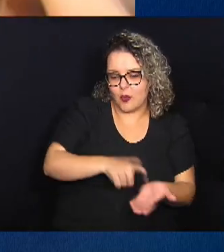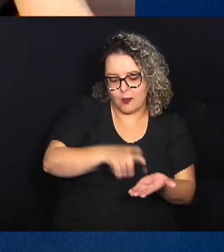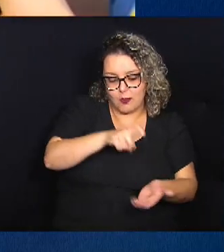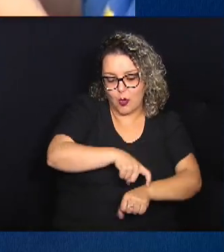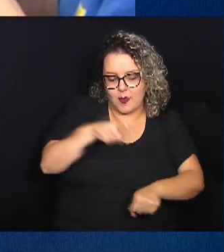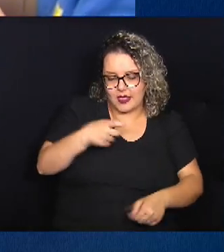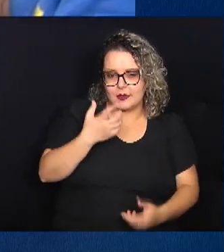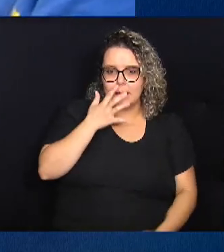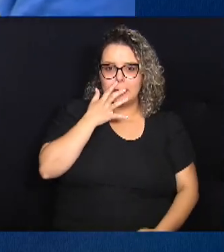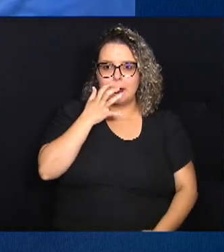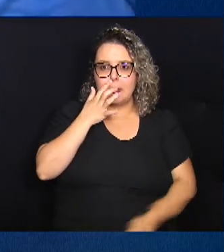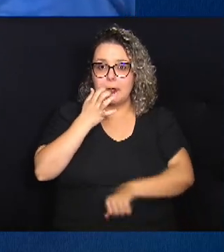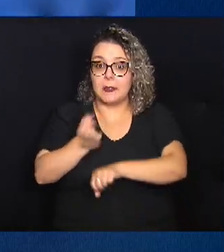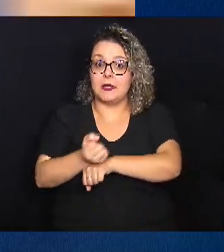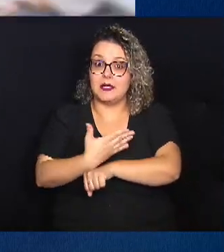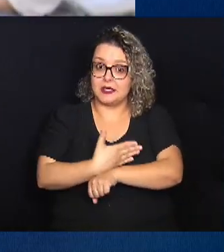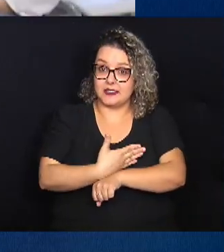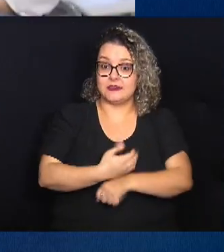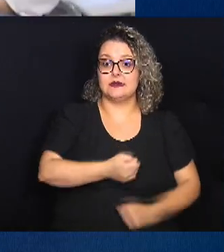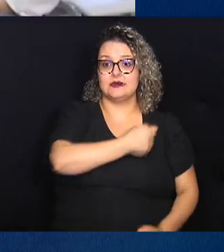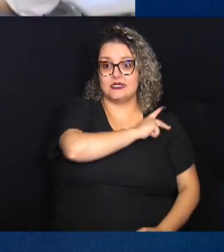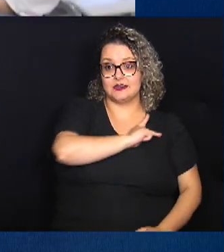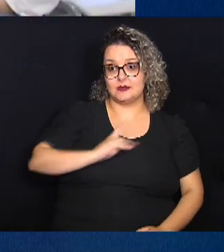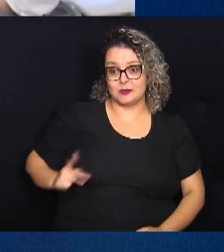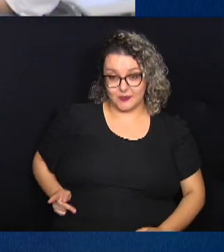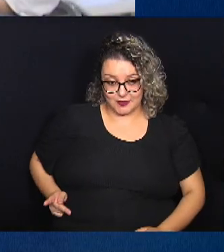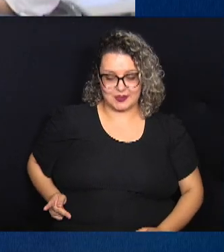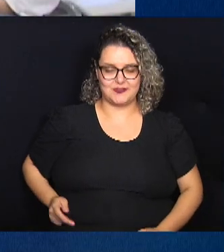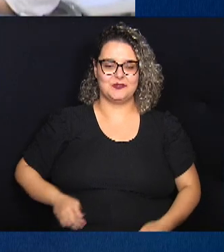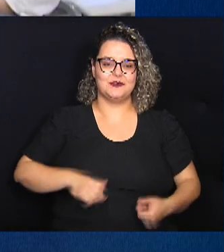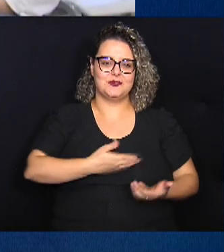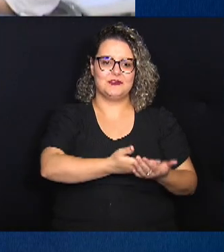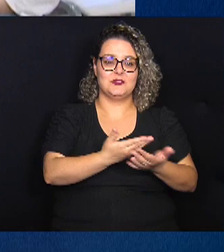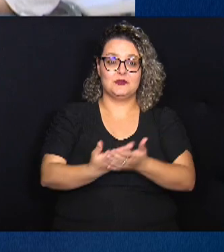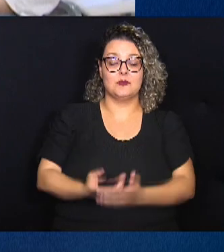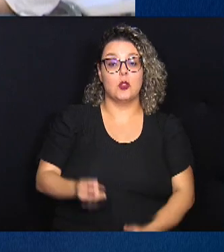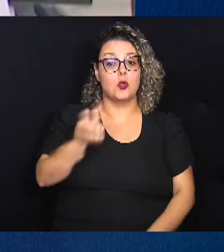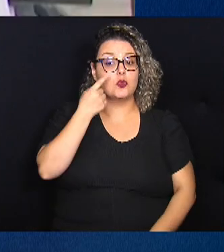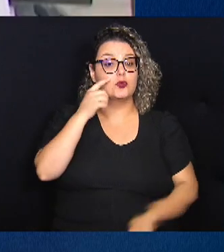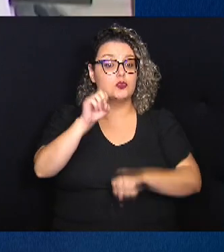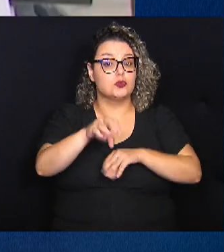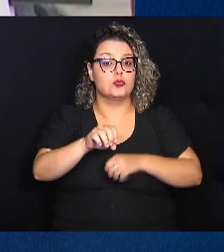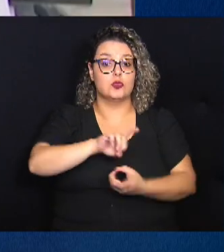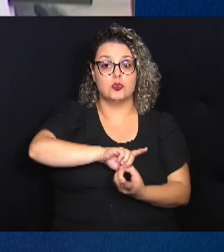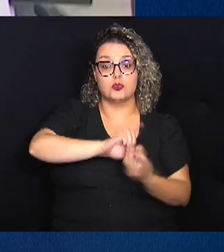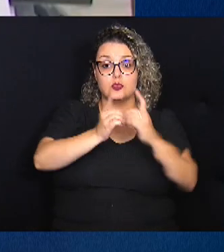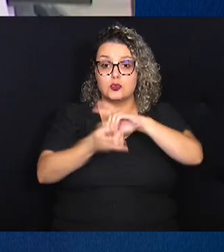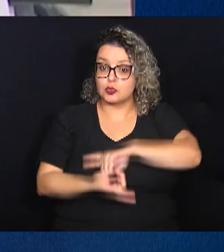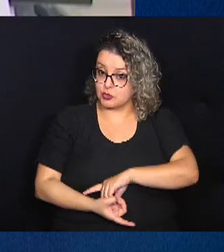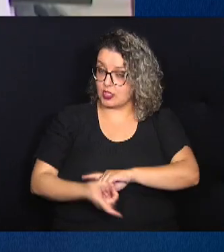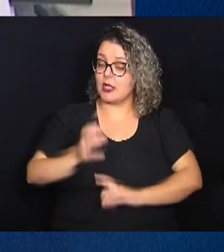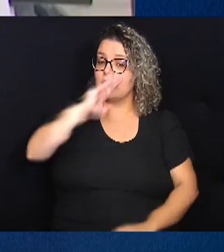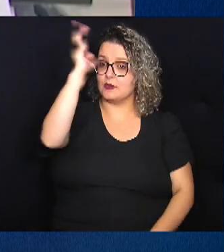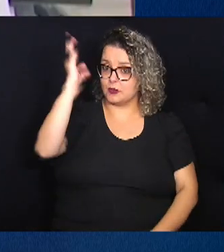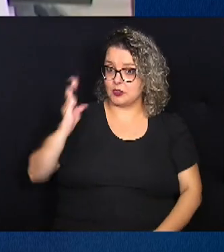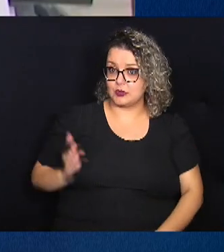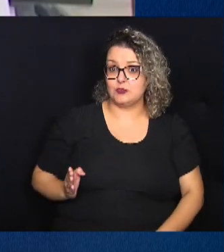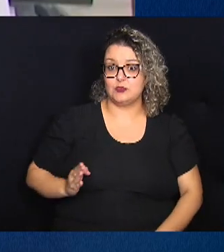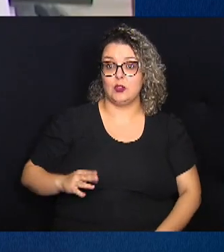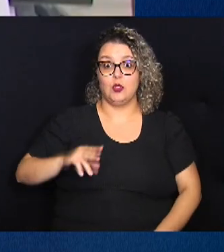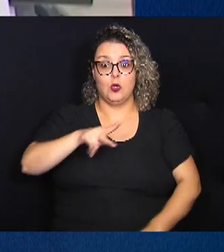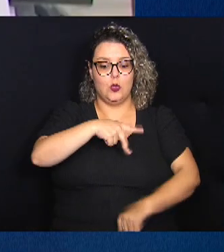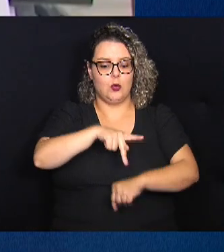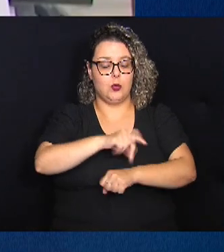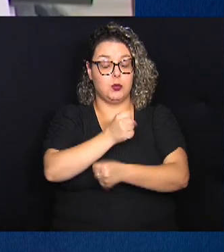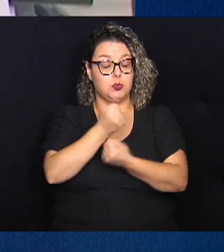posse dos vereadores estudantes. E no De Olho na Educação, os dialetos brasileiros em um país